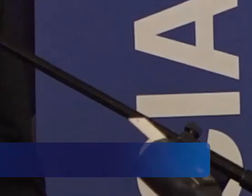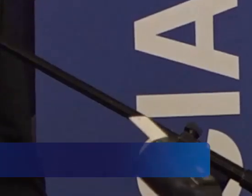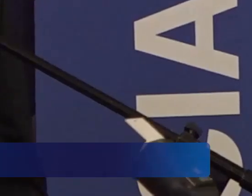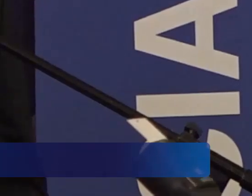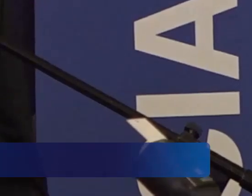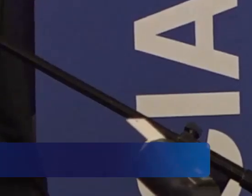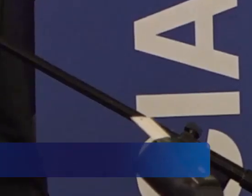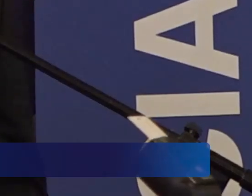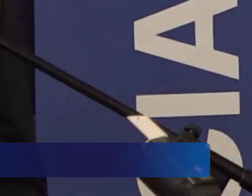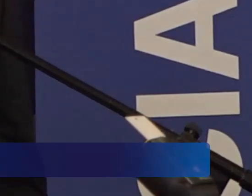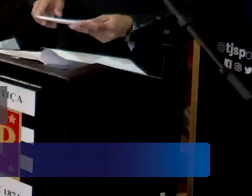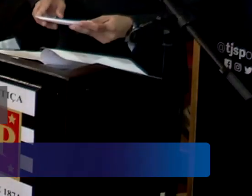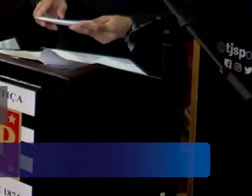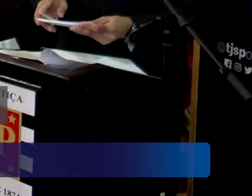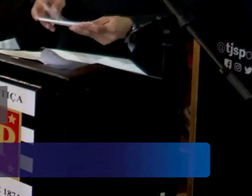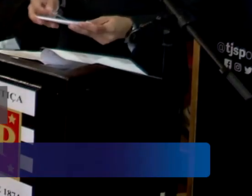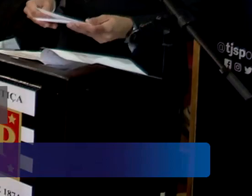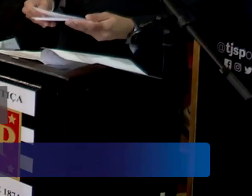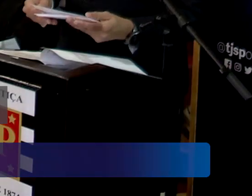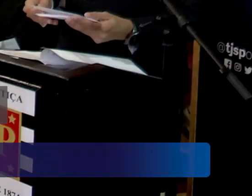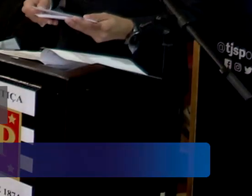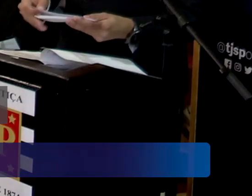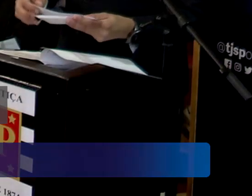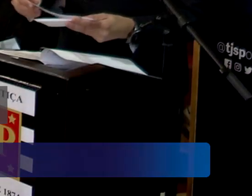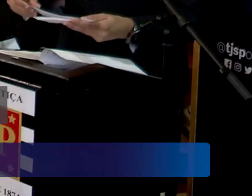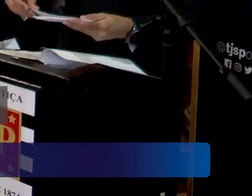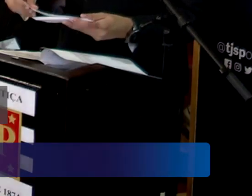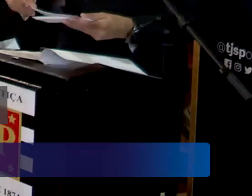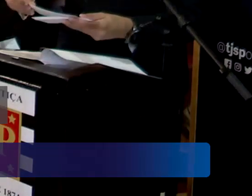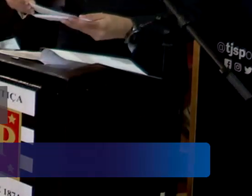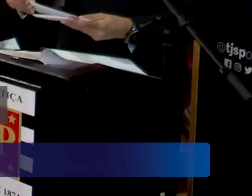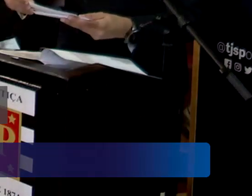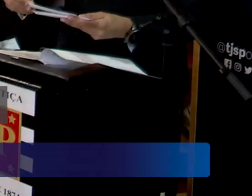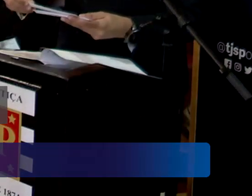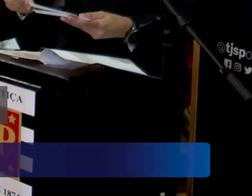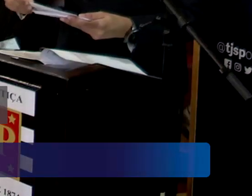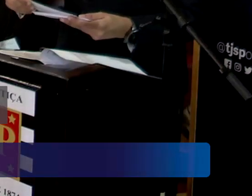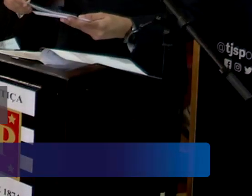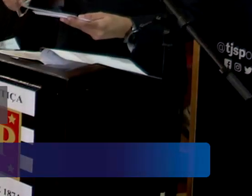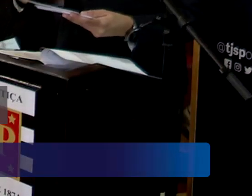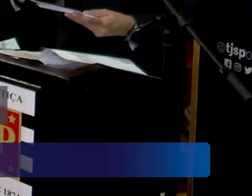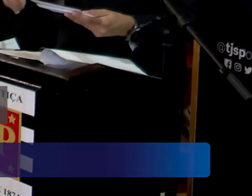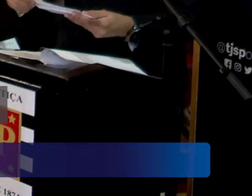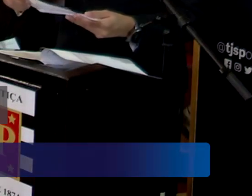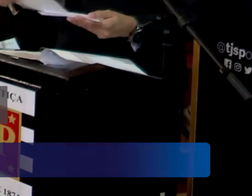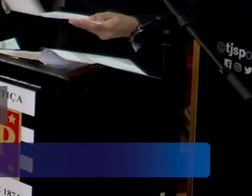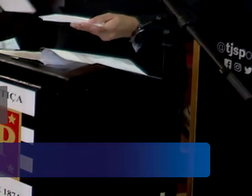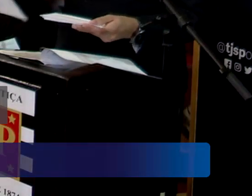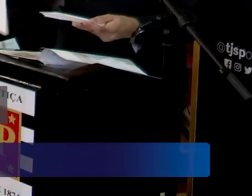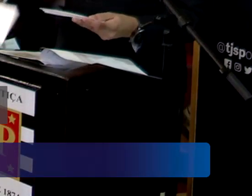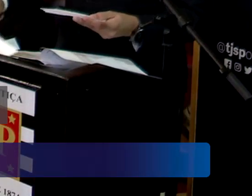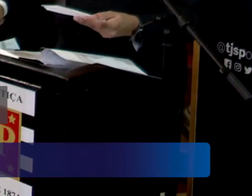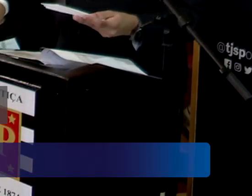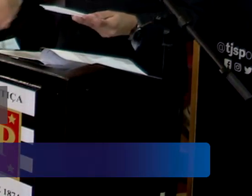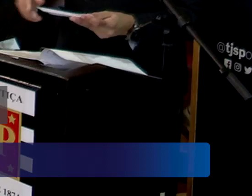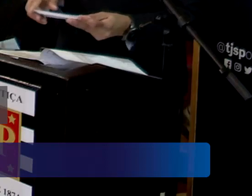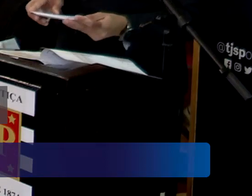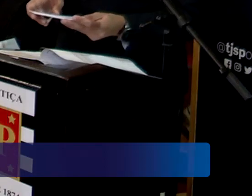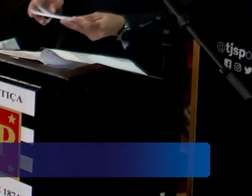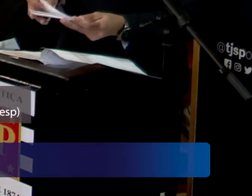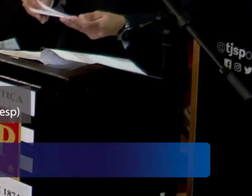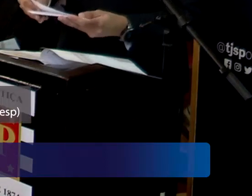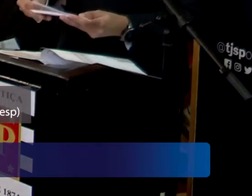Eleitoral Desembargador Afonso de Barros Faro Júnior Ouvidor substituto do Tribunal de Justiça representando a